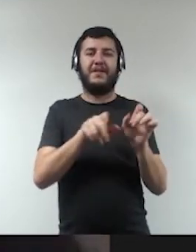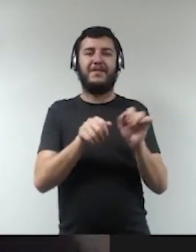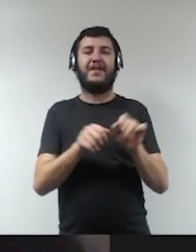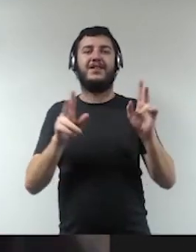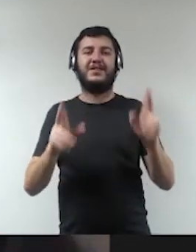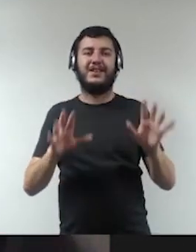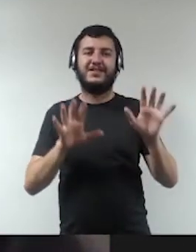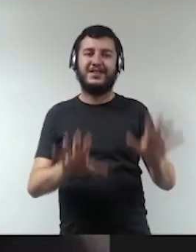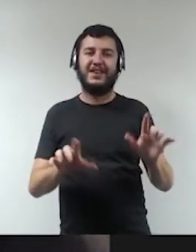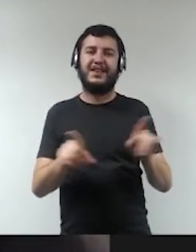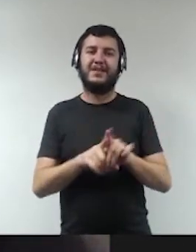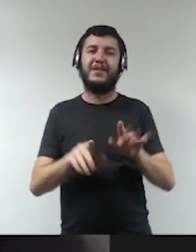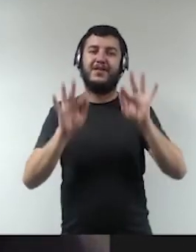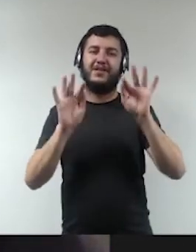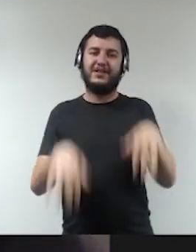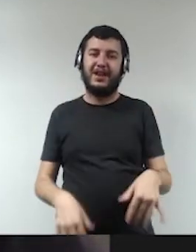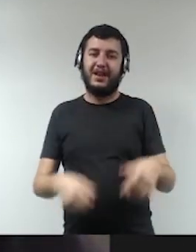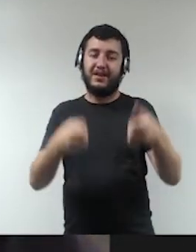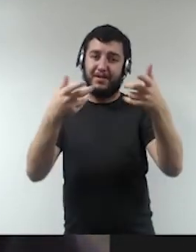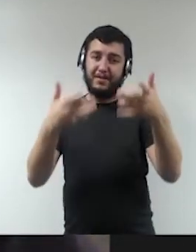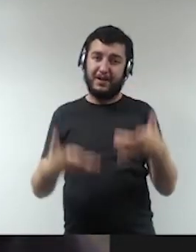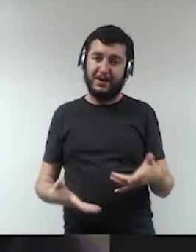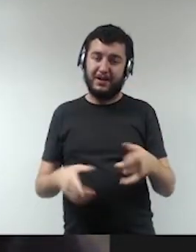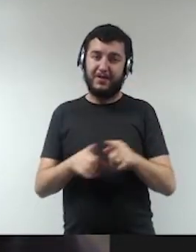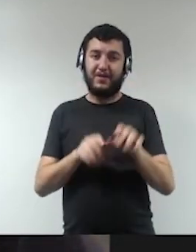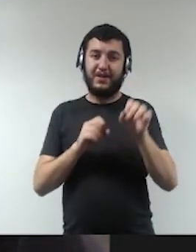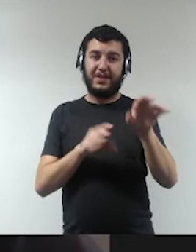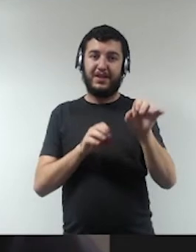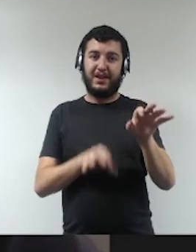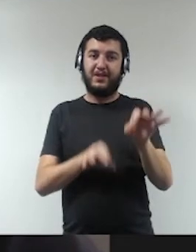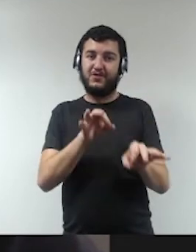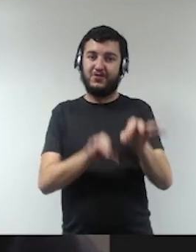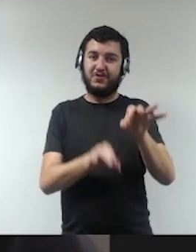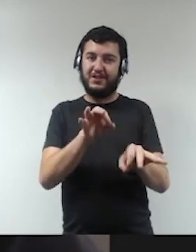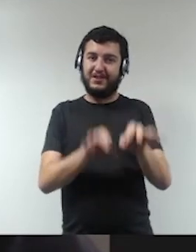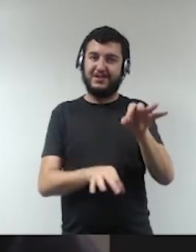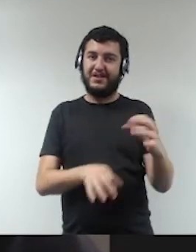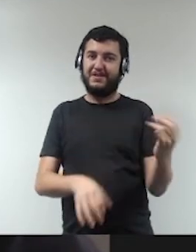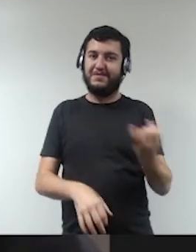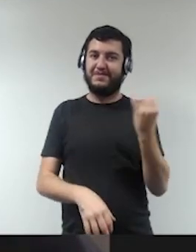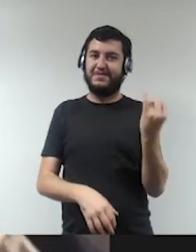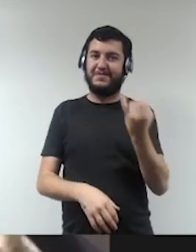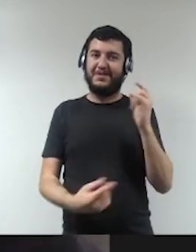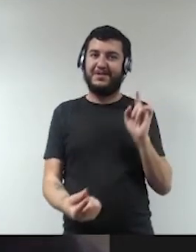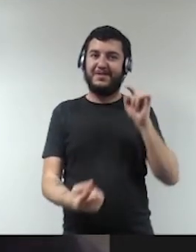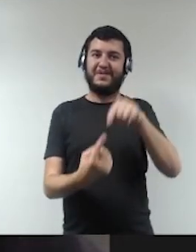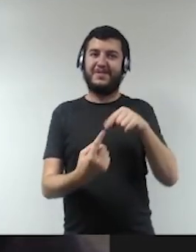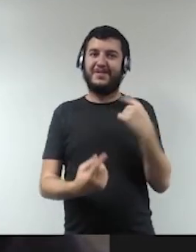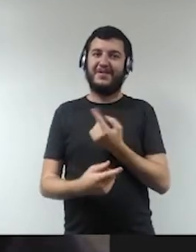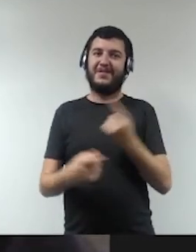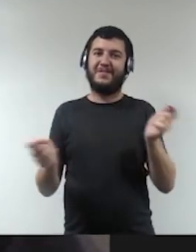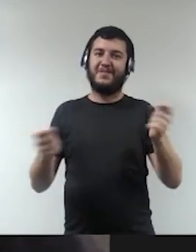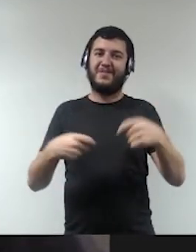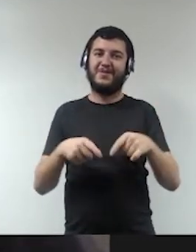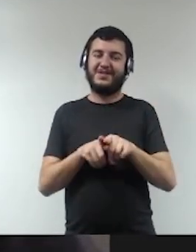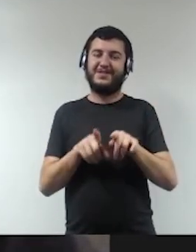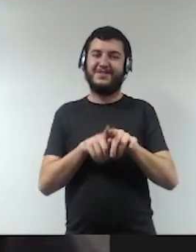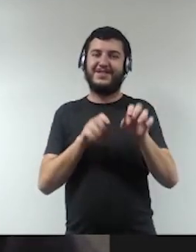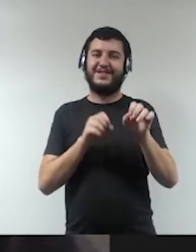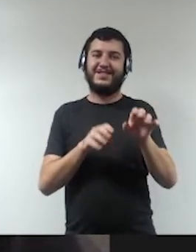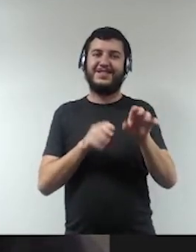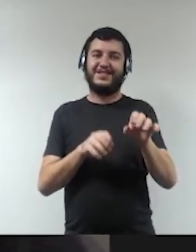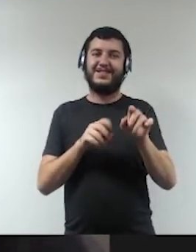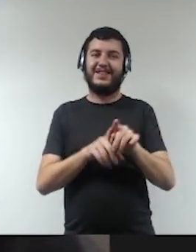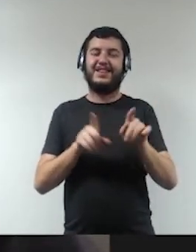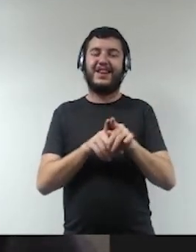que eu encerro dizendo que o ensino jurídico hoje é muito importante para que a gente possa moldar essas novas gerações de